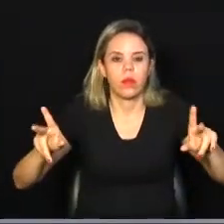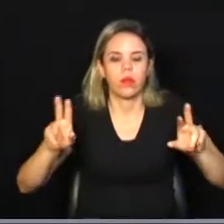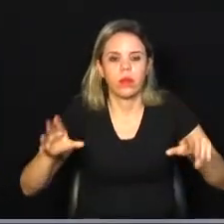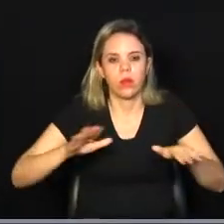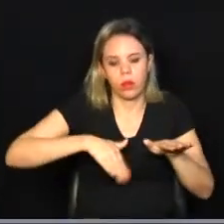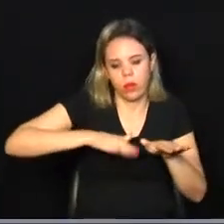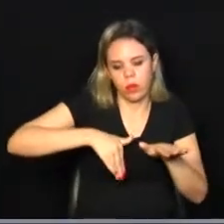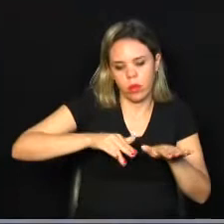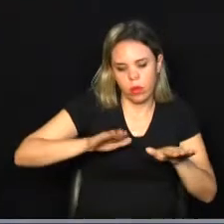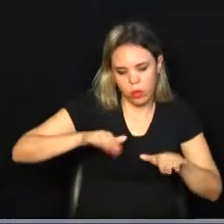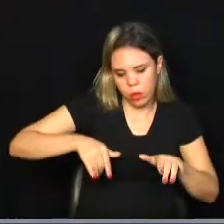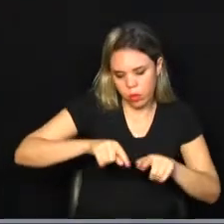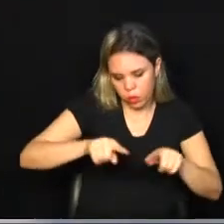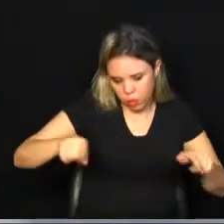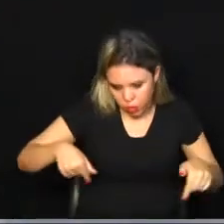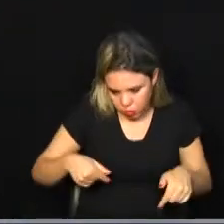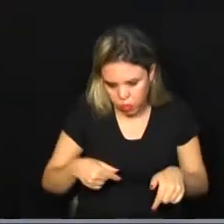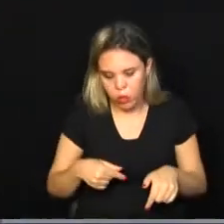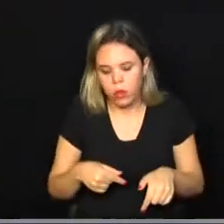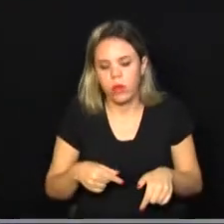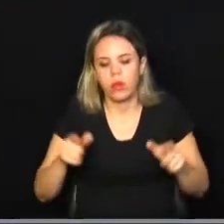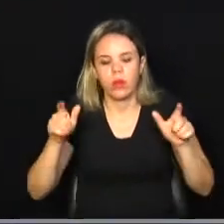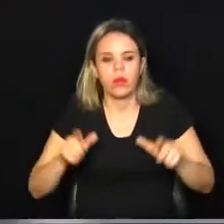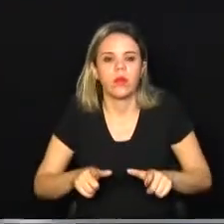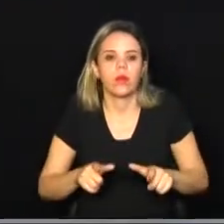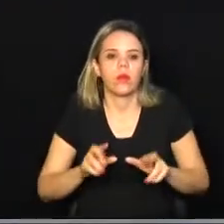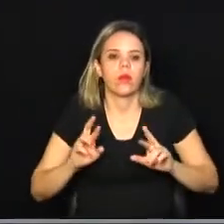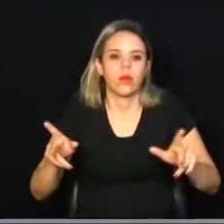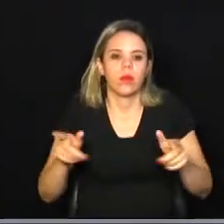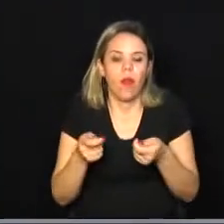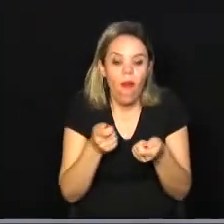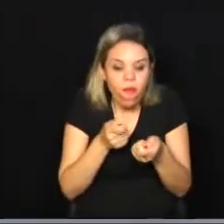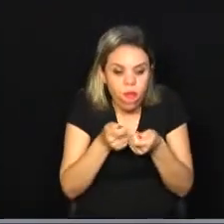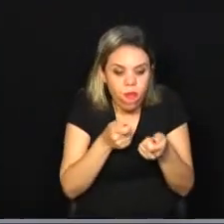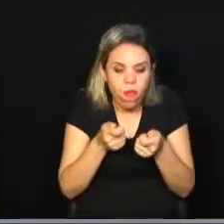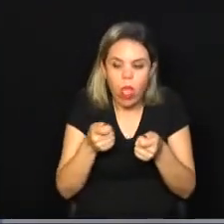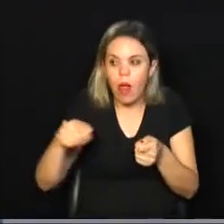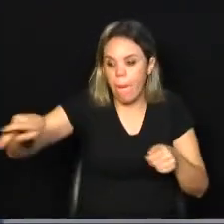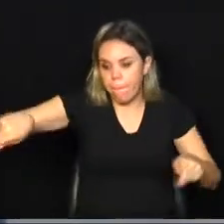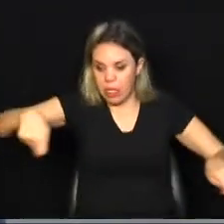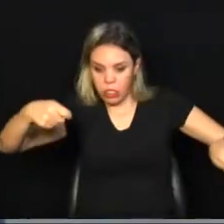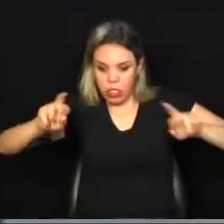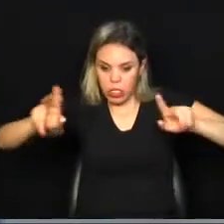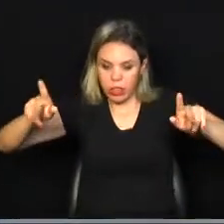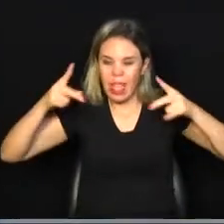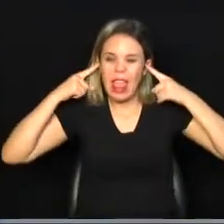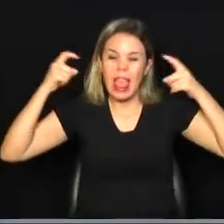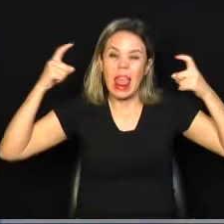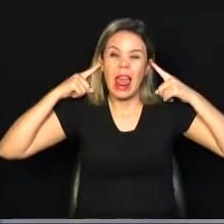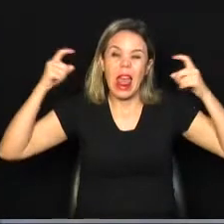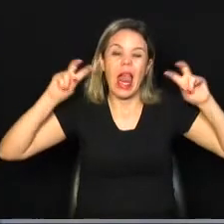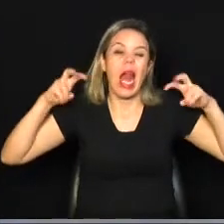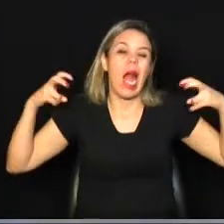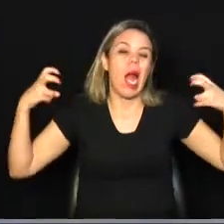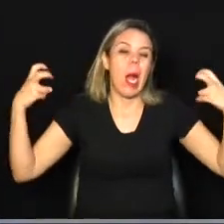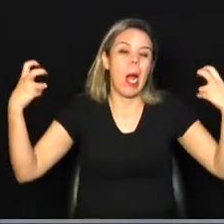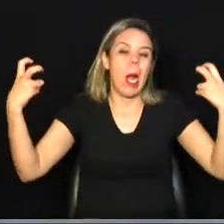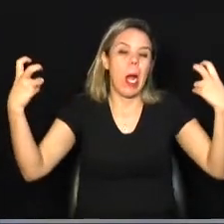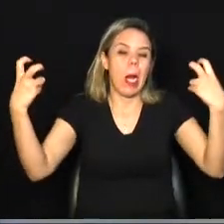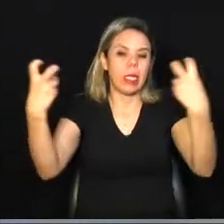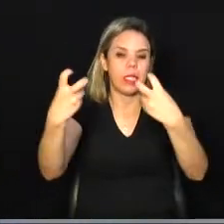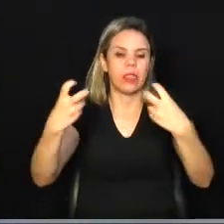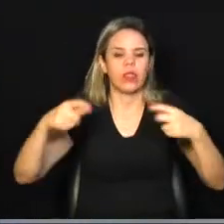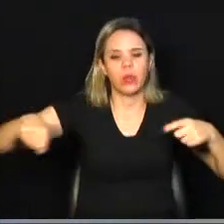de piscina, ele está assim, em um ambiente um pouco mais controlado do que o tenista. O tenista escuta a torcida,